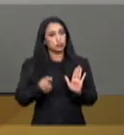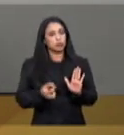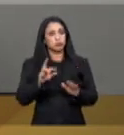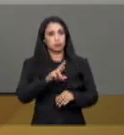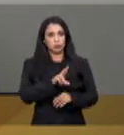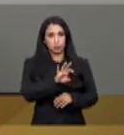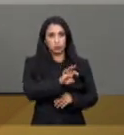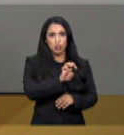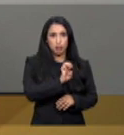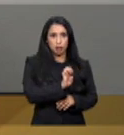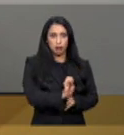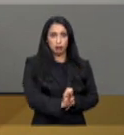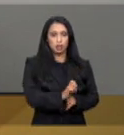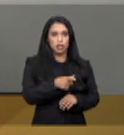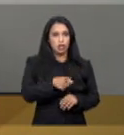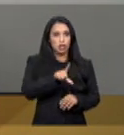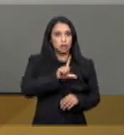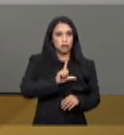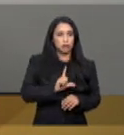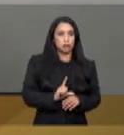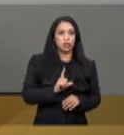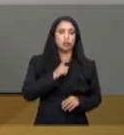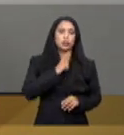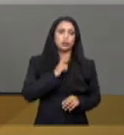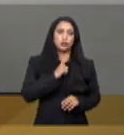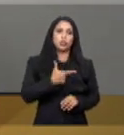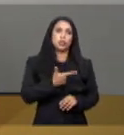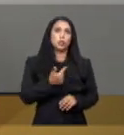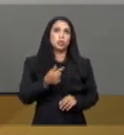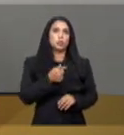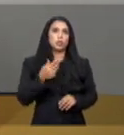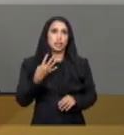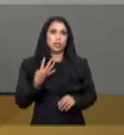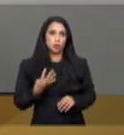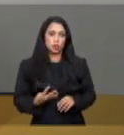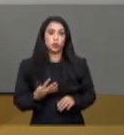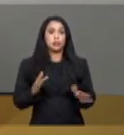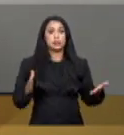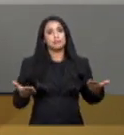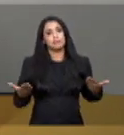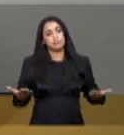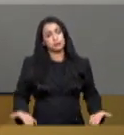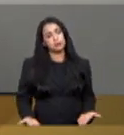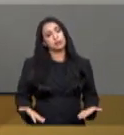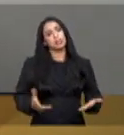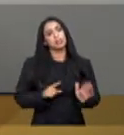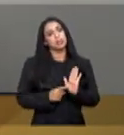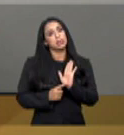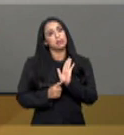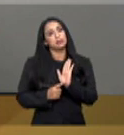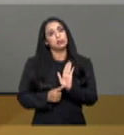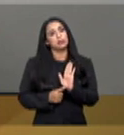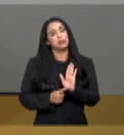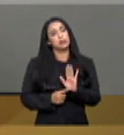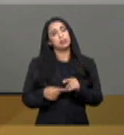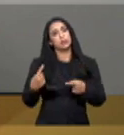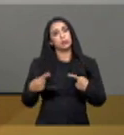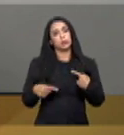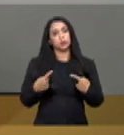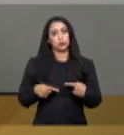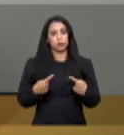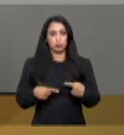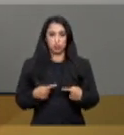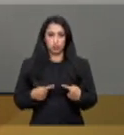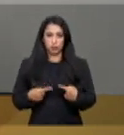recurso extraordinário anterior, que terminou em 2014, entretanto, expressamente foi discutido e